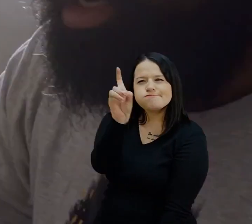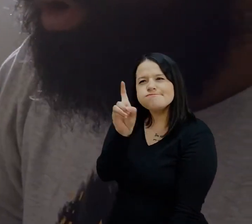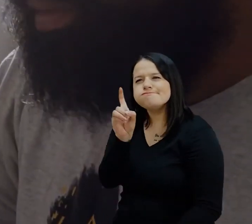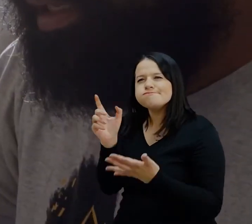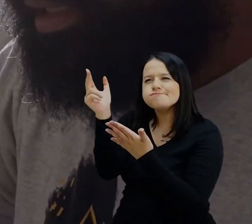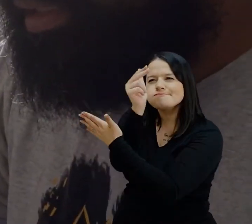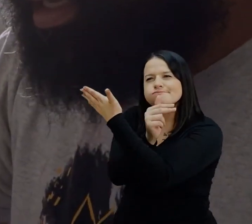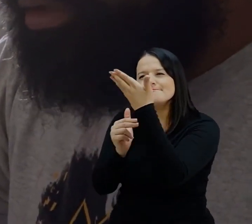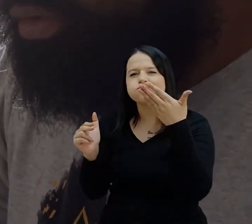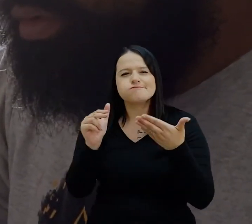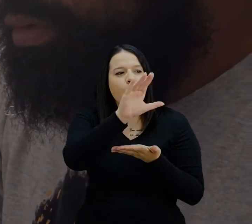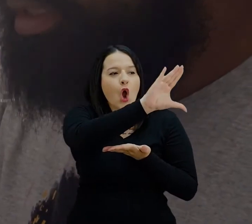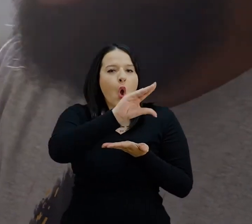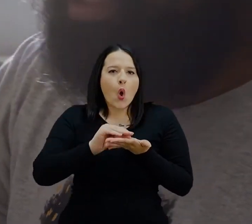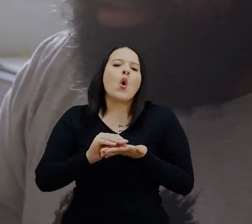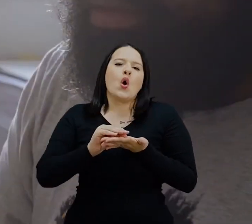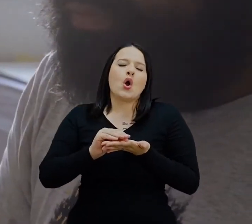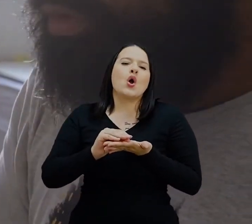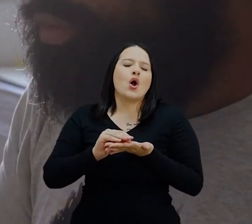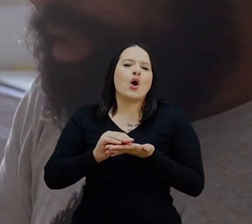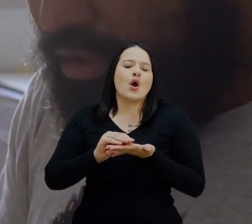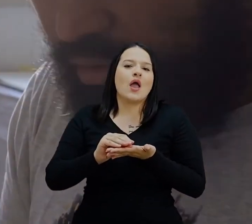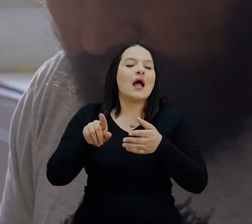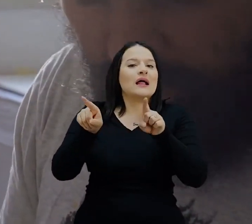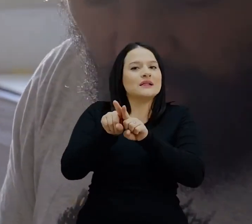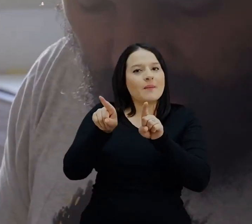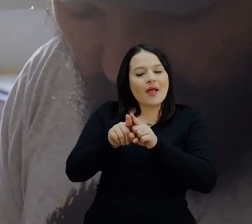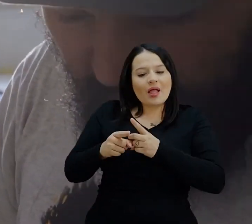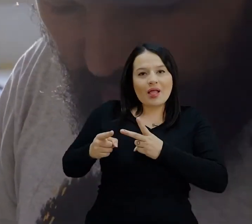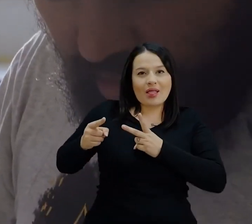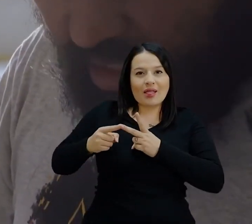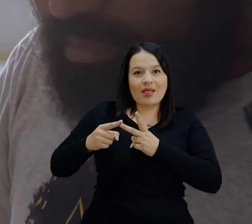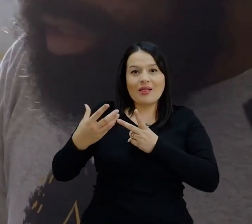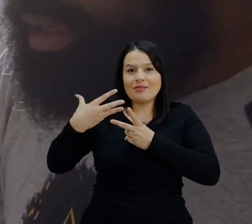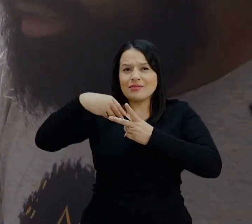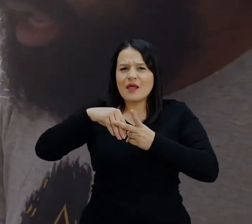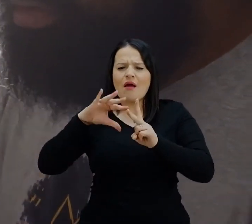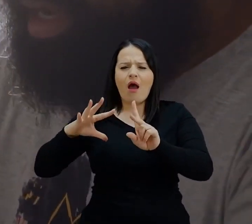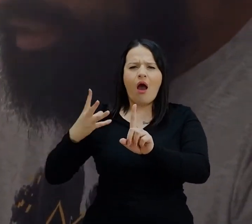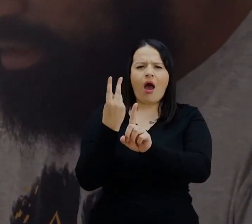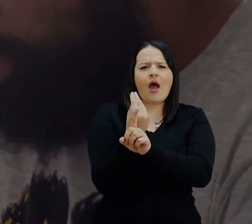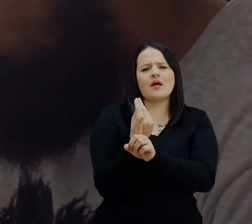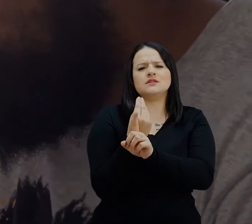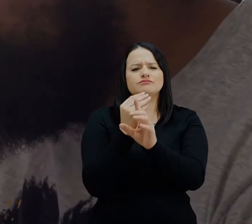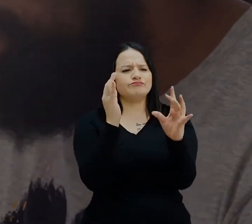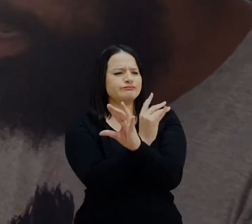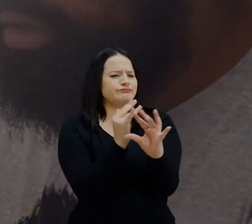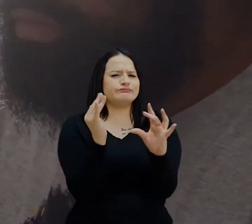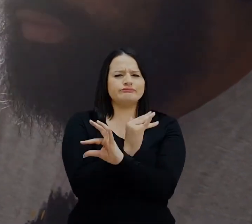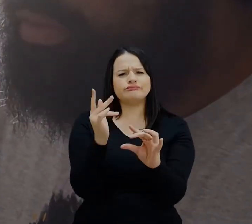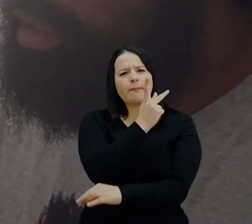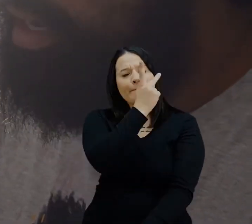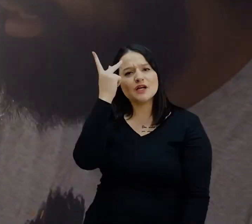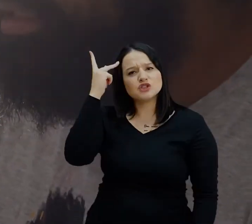grafite com algumas letras da pichação do picho. Tem também dentro da própria arte urbana,